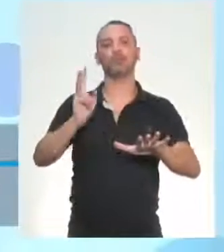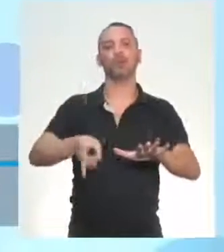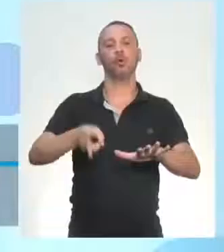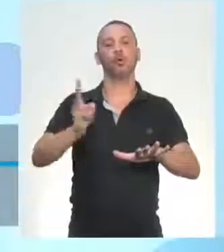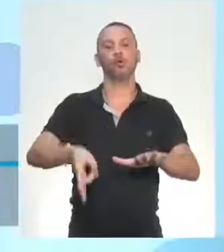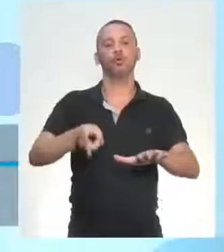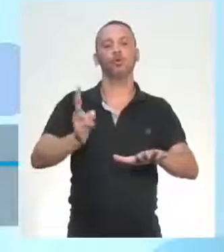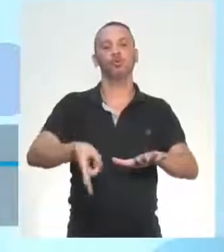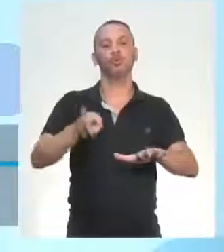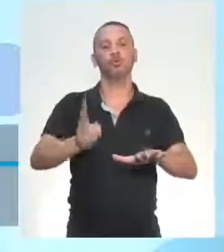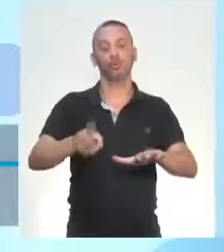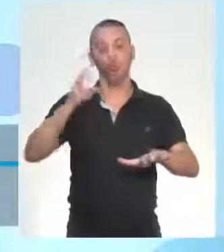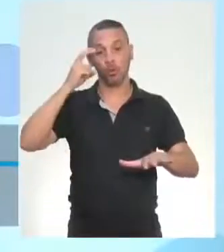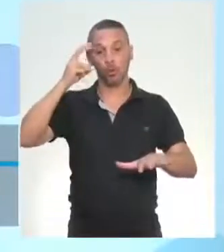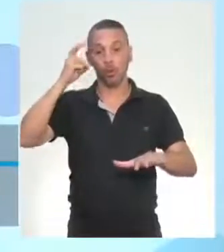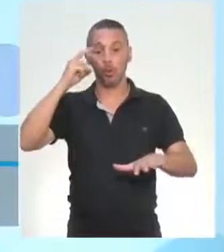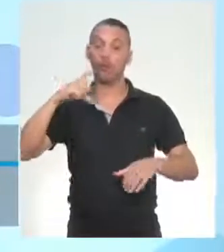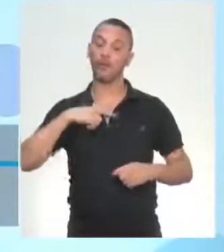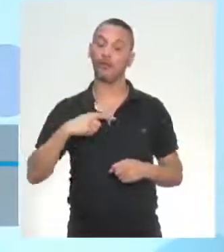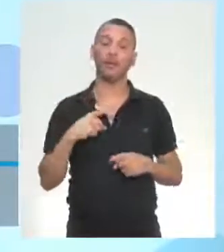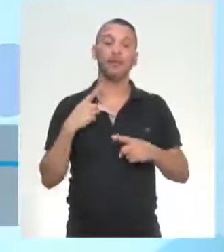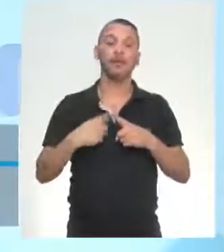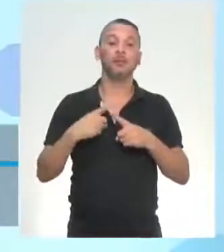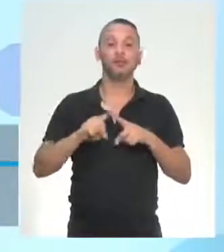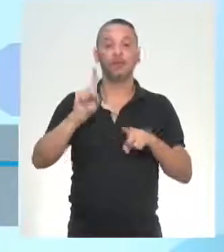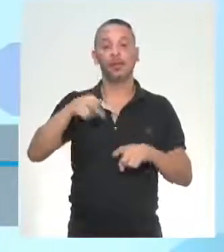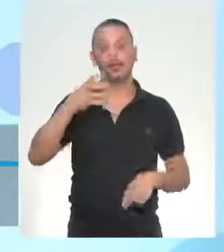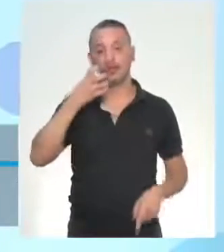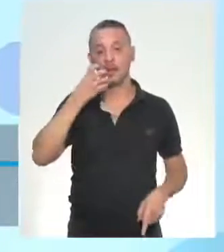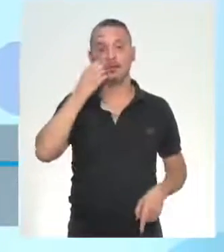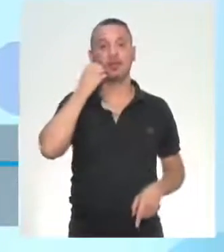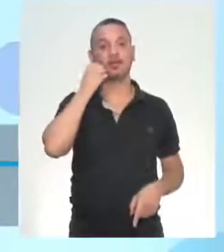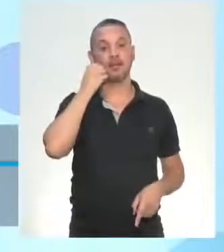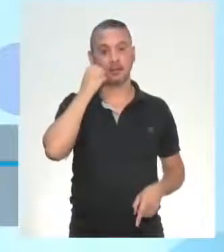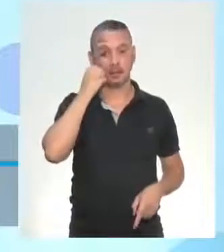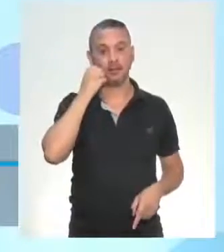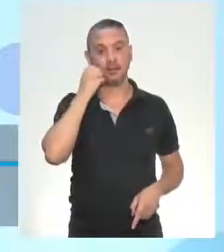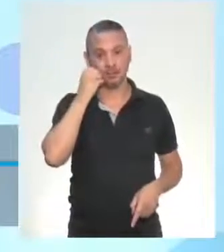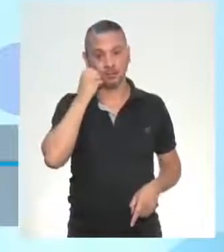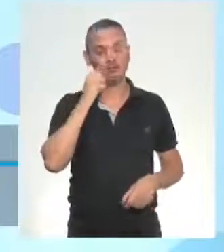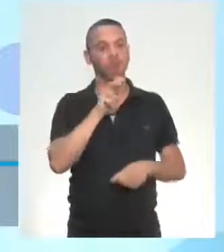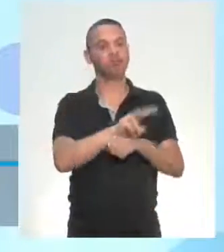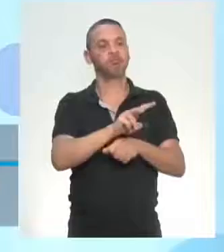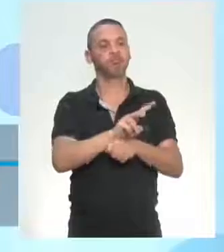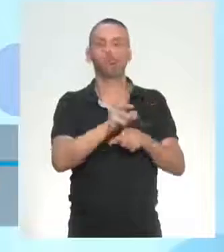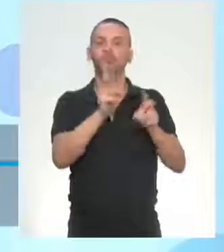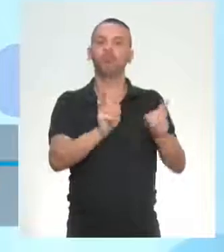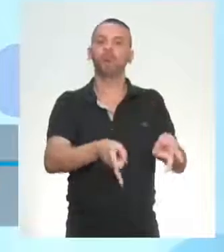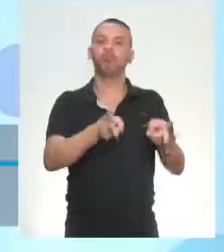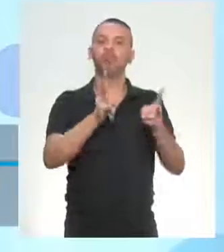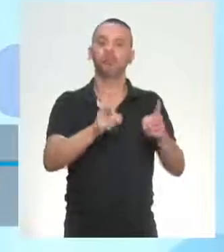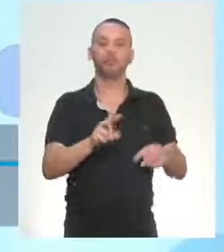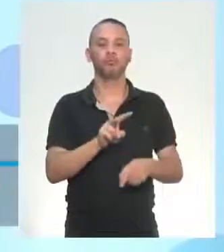no tempo, porque por ser um patrimônio cultural, ele é preservado e